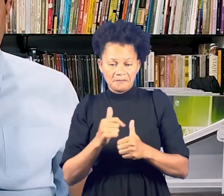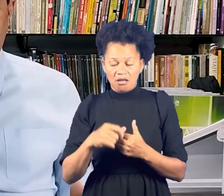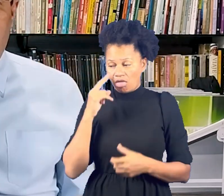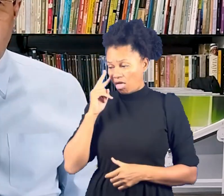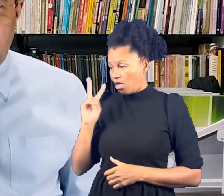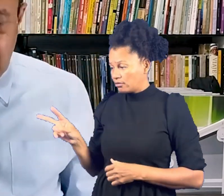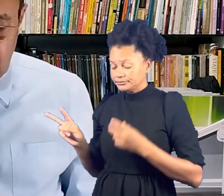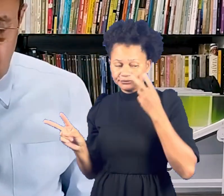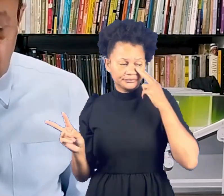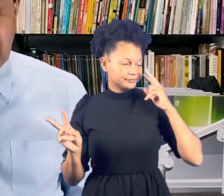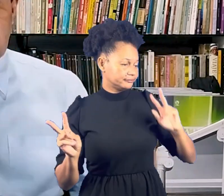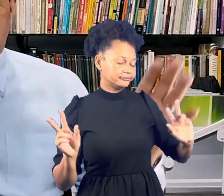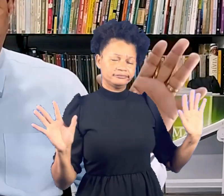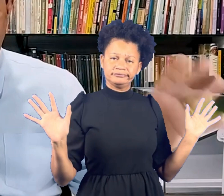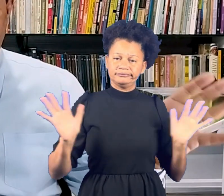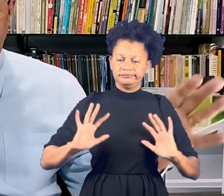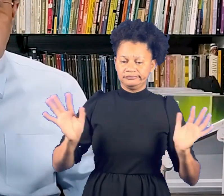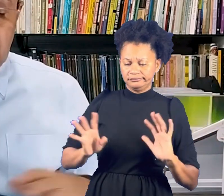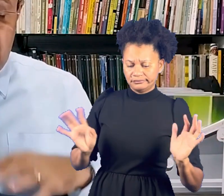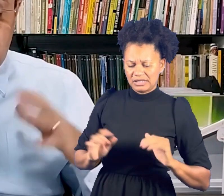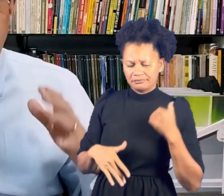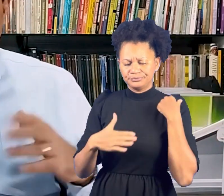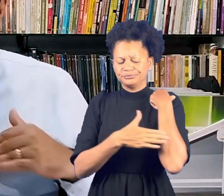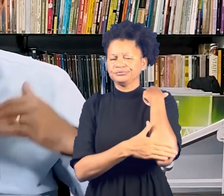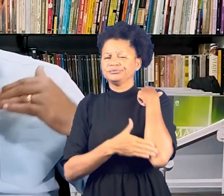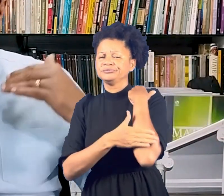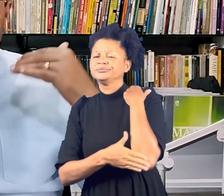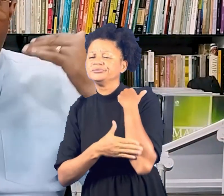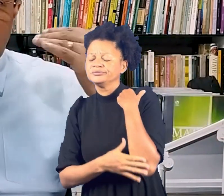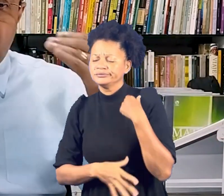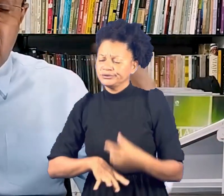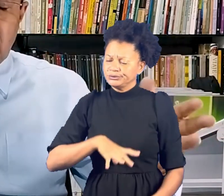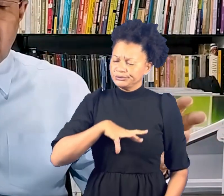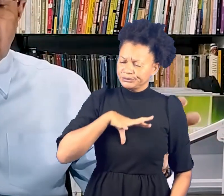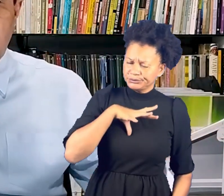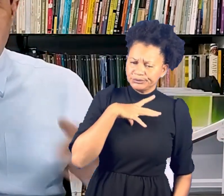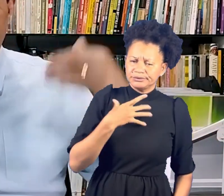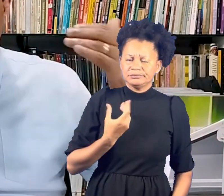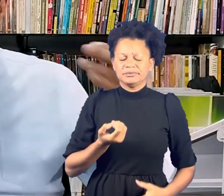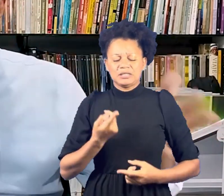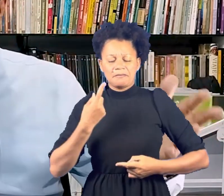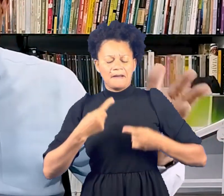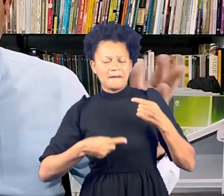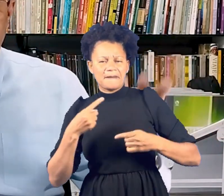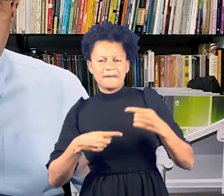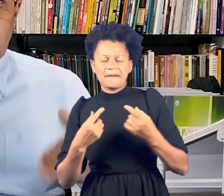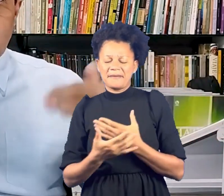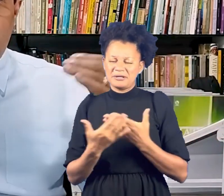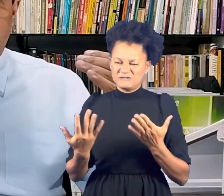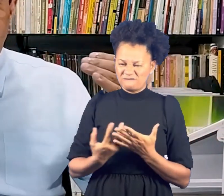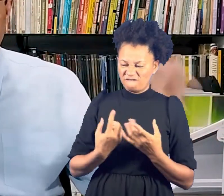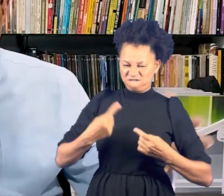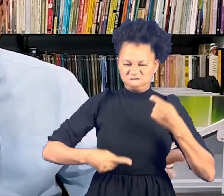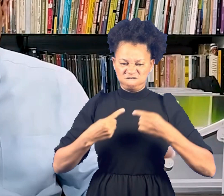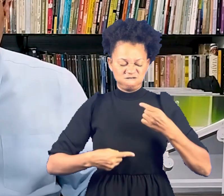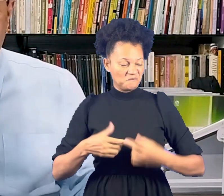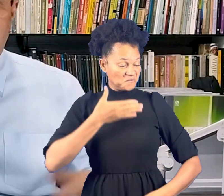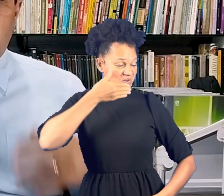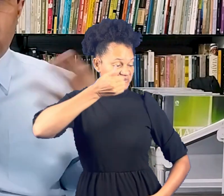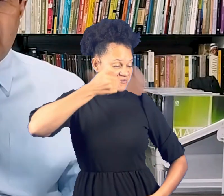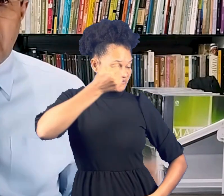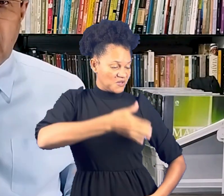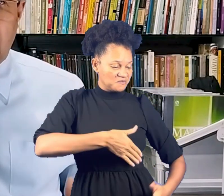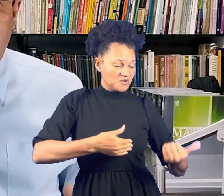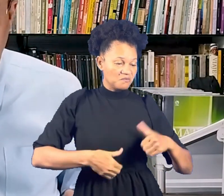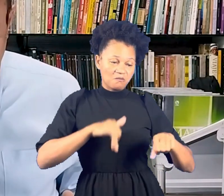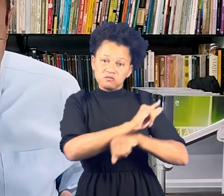Trabalhe, não olhe para os lados, para as caretas, para os ciúmes, para as invejas, para as disputas, para as competições, para